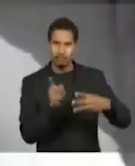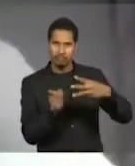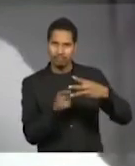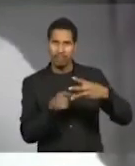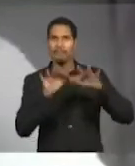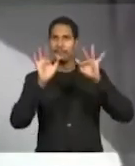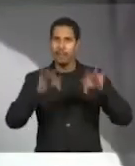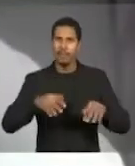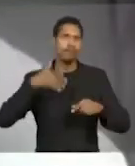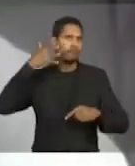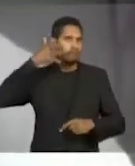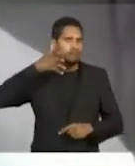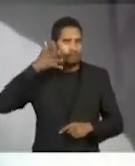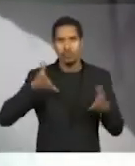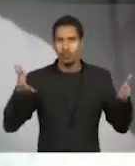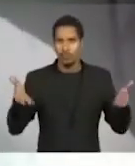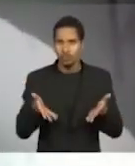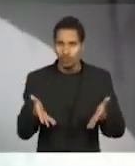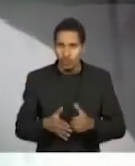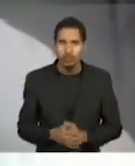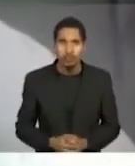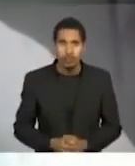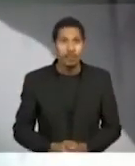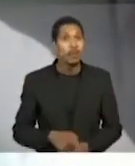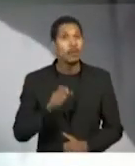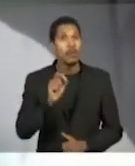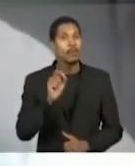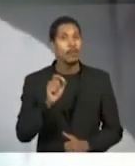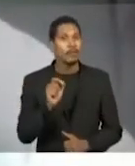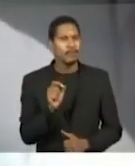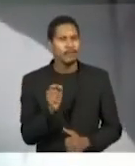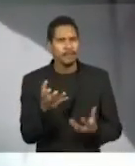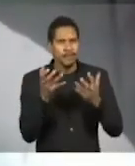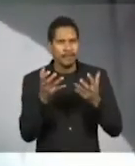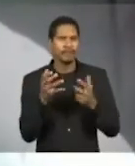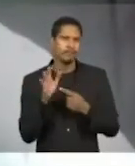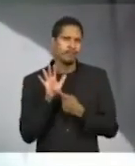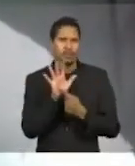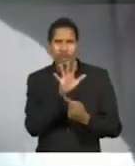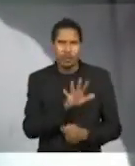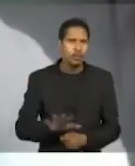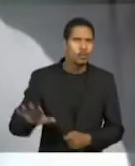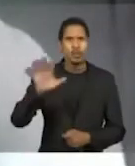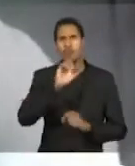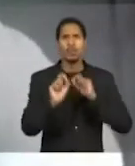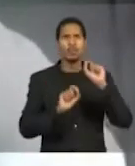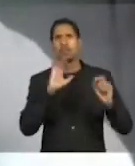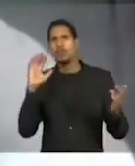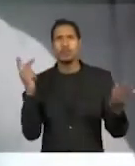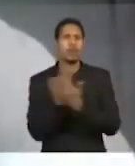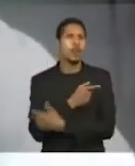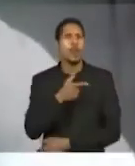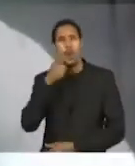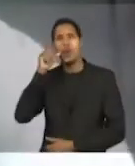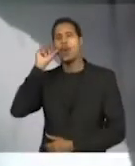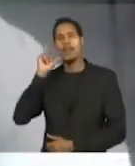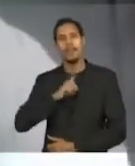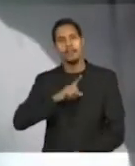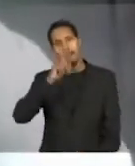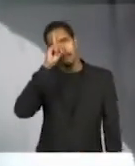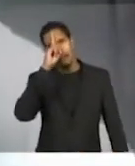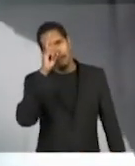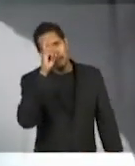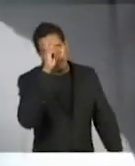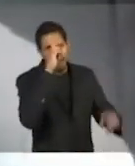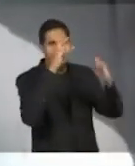o final da minha fala, eu quero fazer uma alusão ao que aconteceu ontem no Hospital